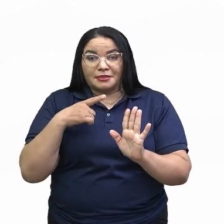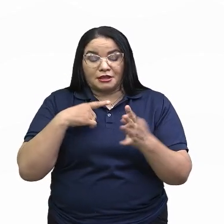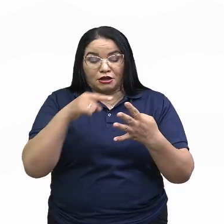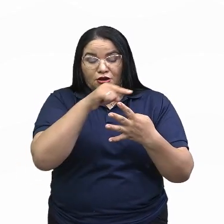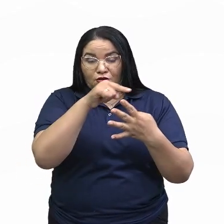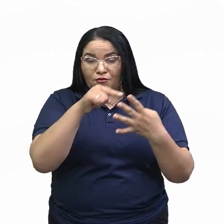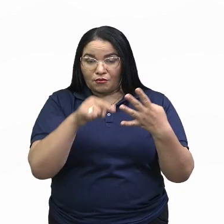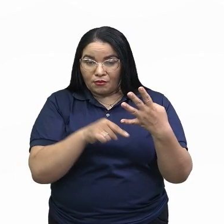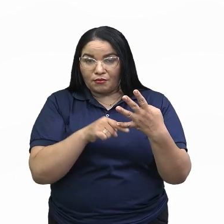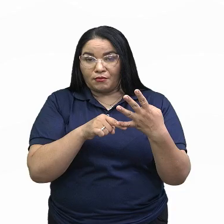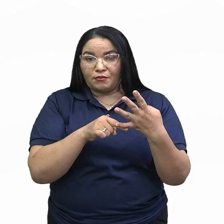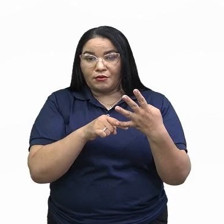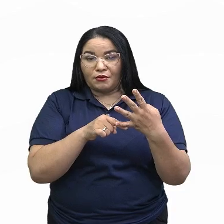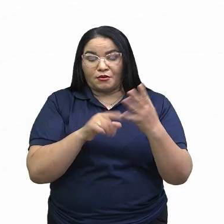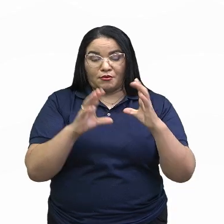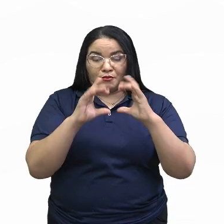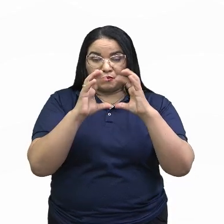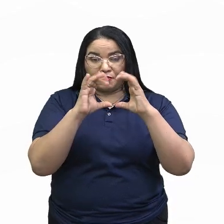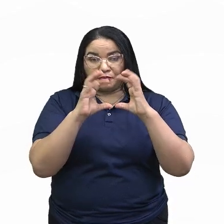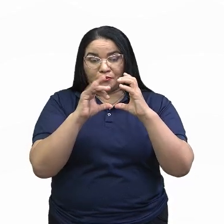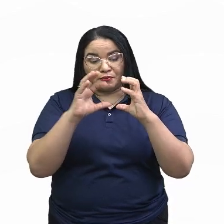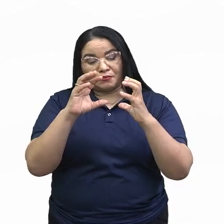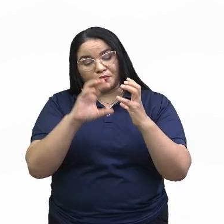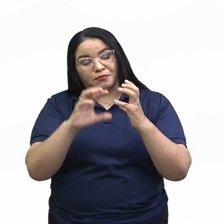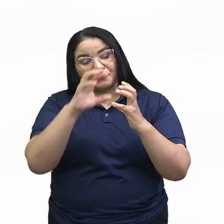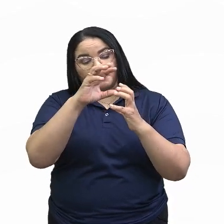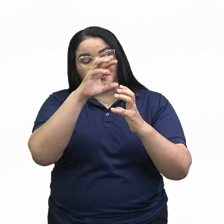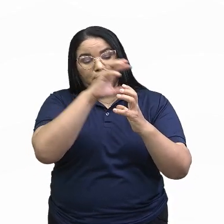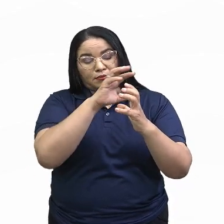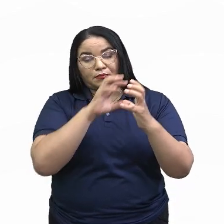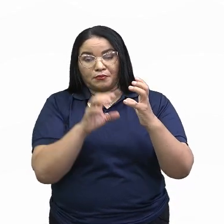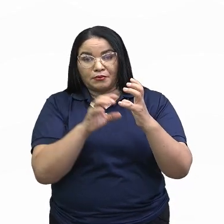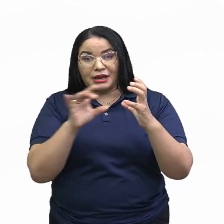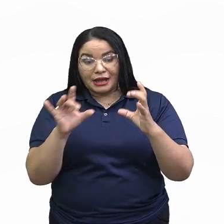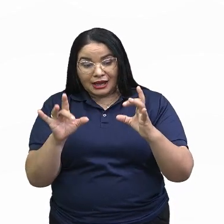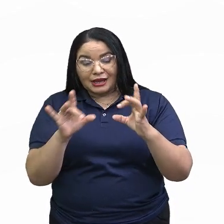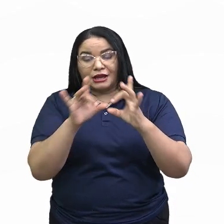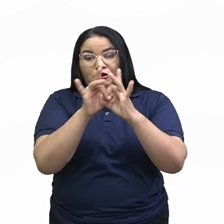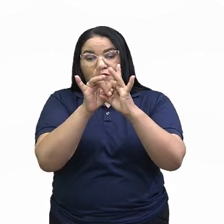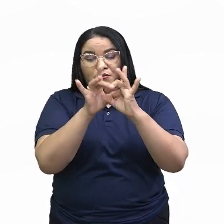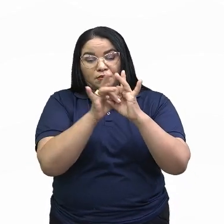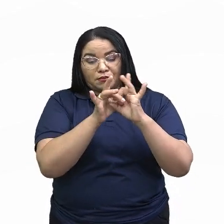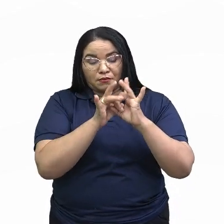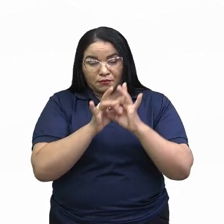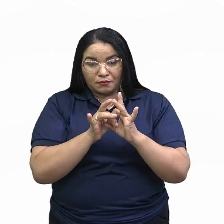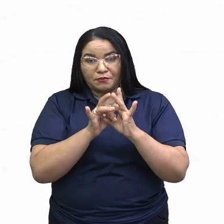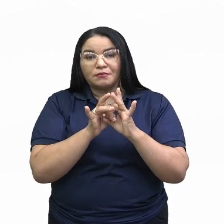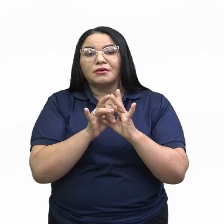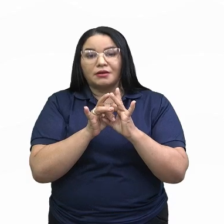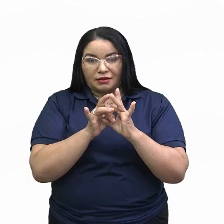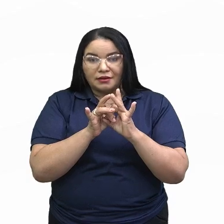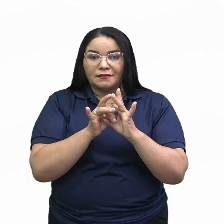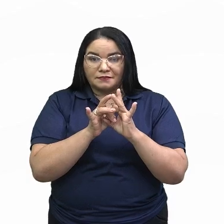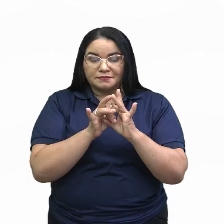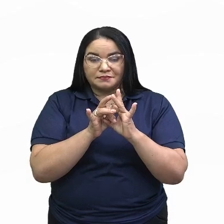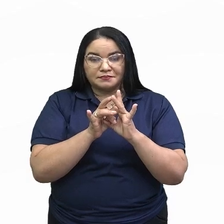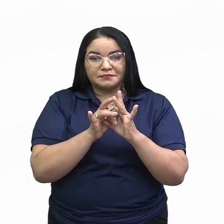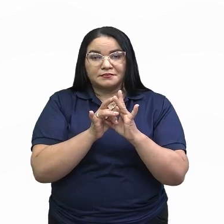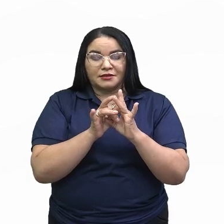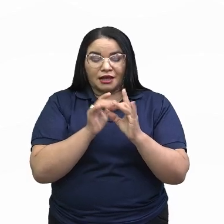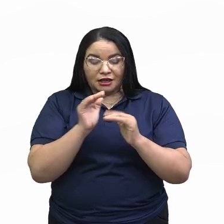4 lobos dividindo o cérebro, eles estão interconectados, tá? Eles se comunicam ali durante o